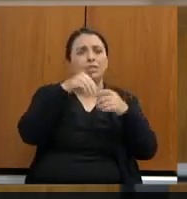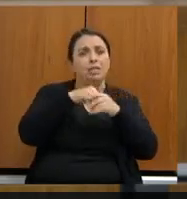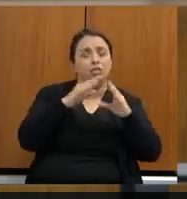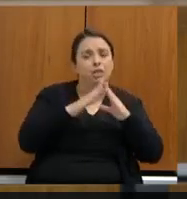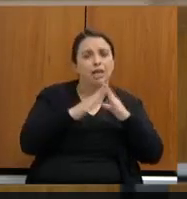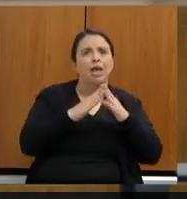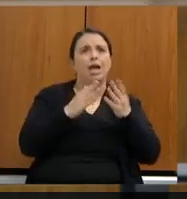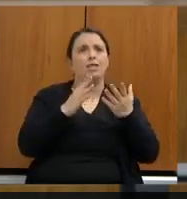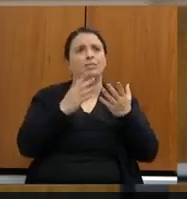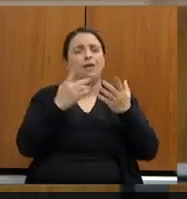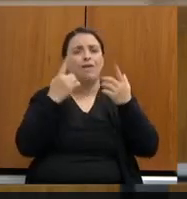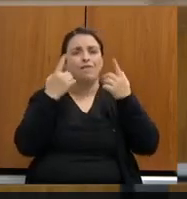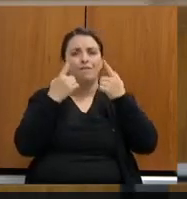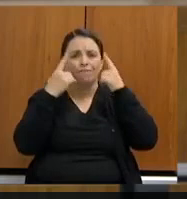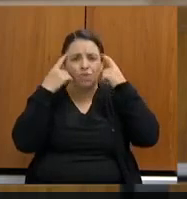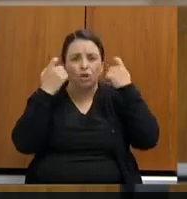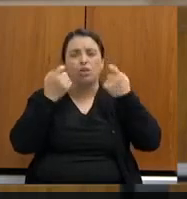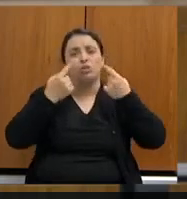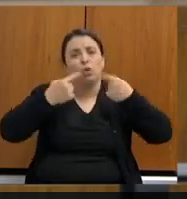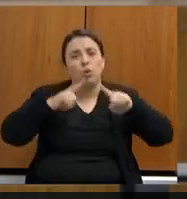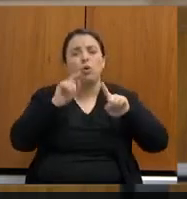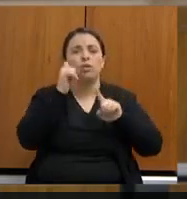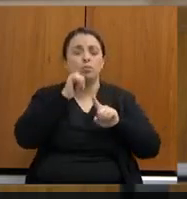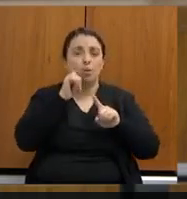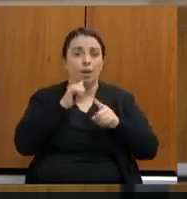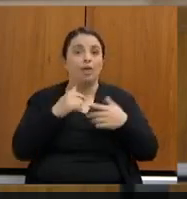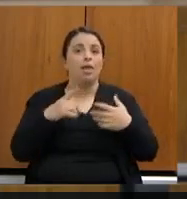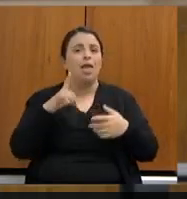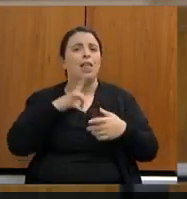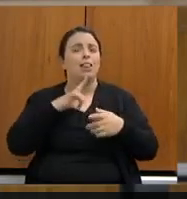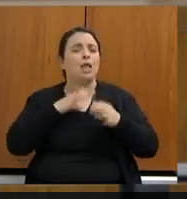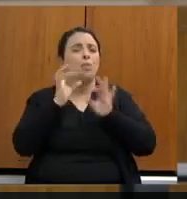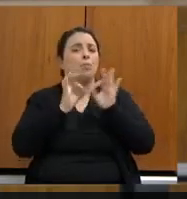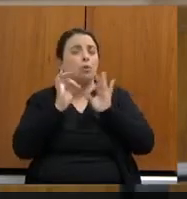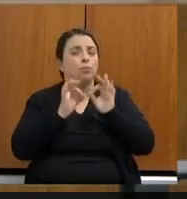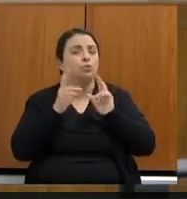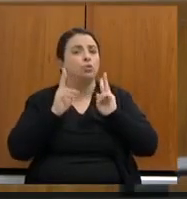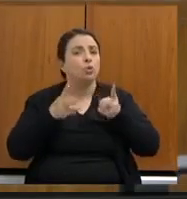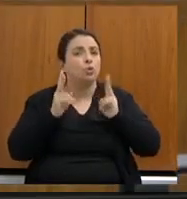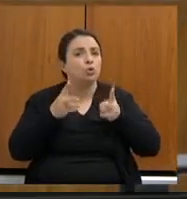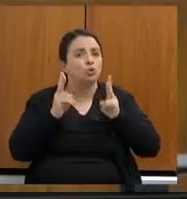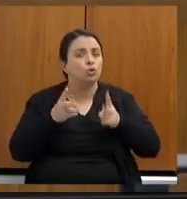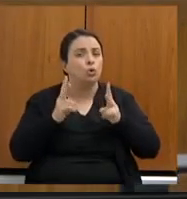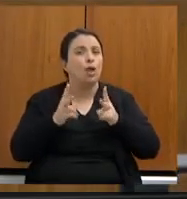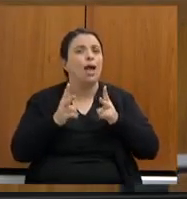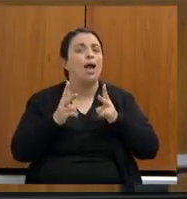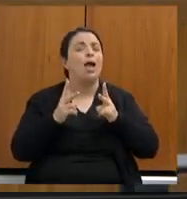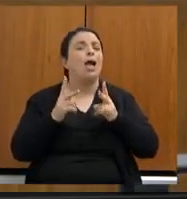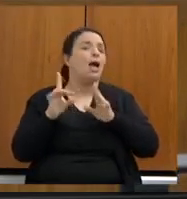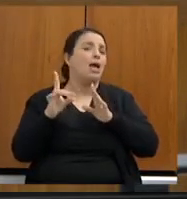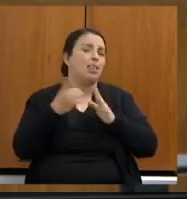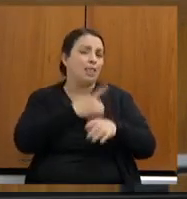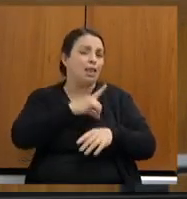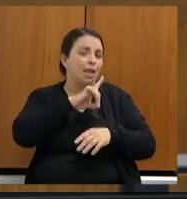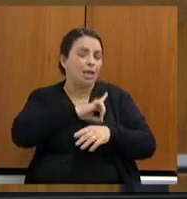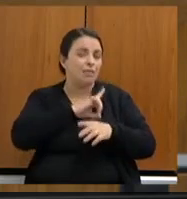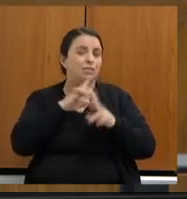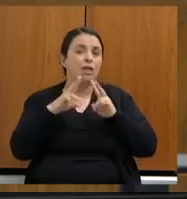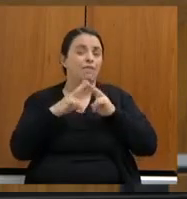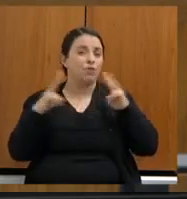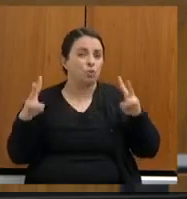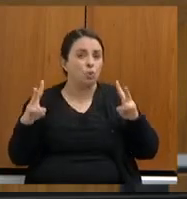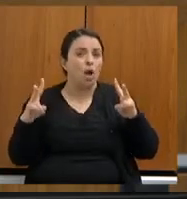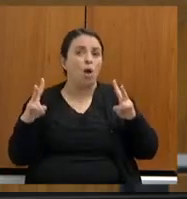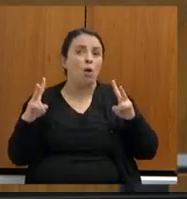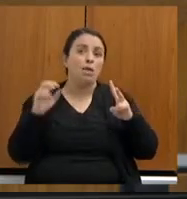uma programação de continuidade do trabalho da delegacia virtual mesmo num contexto fora anemia Qual que é a